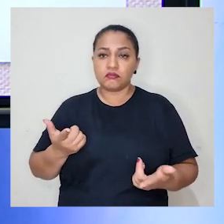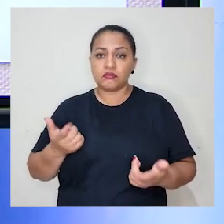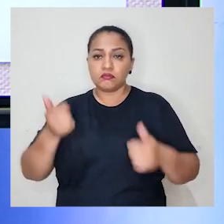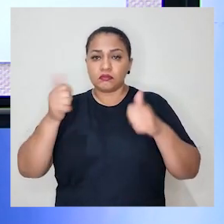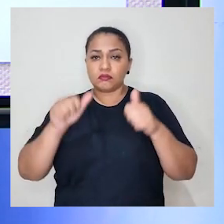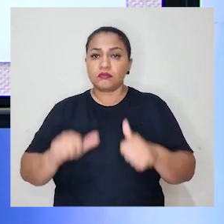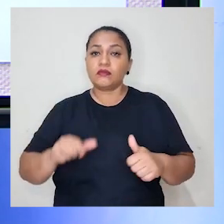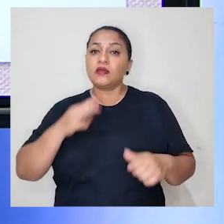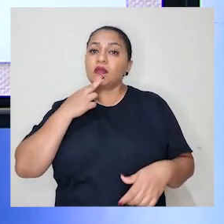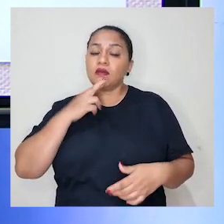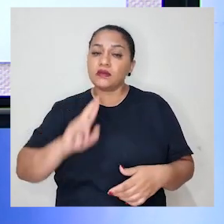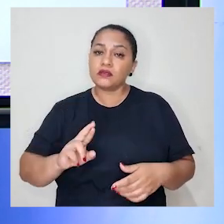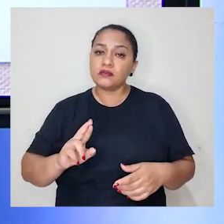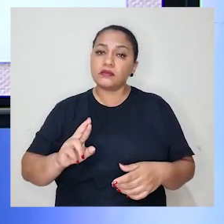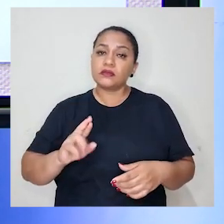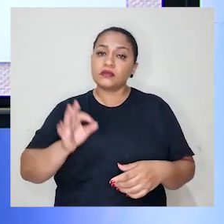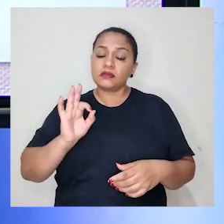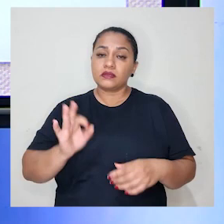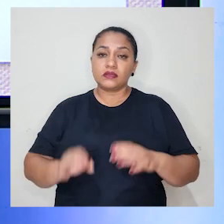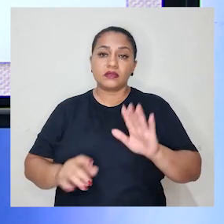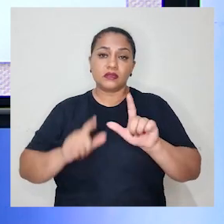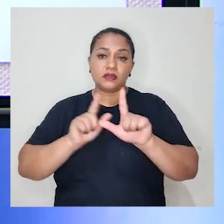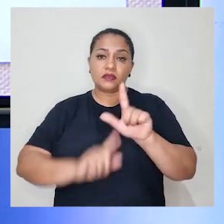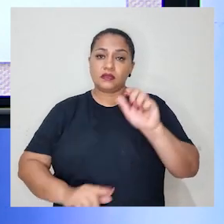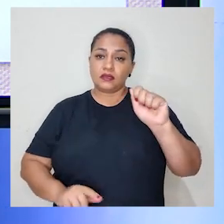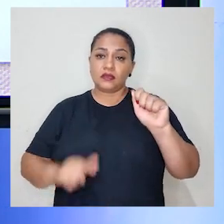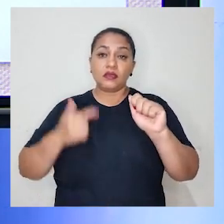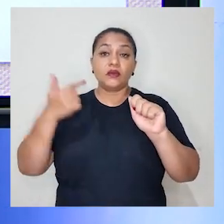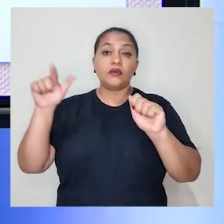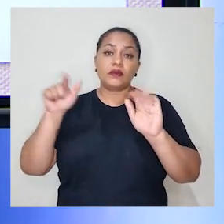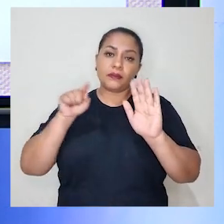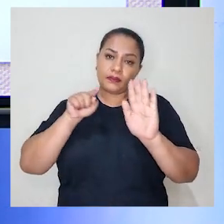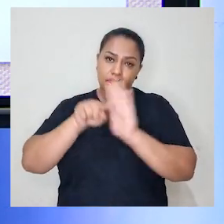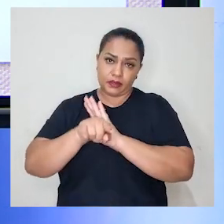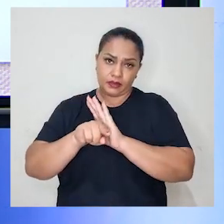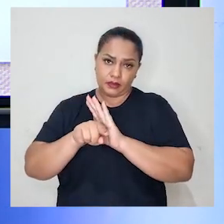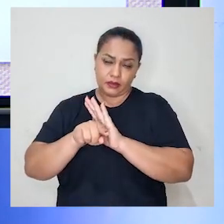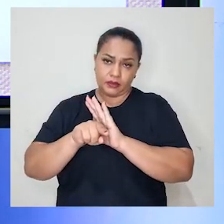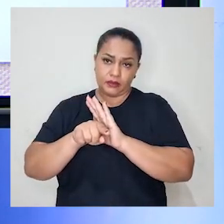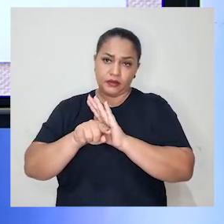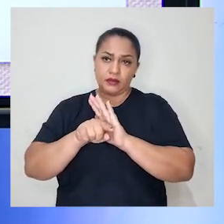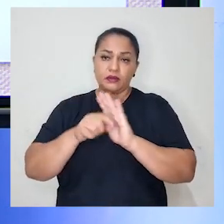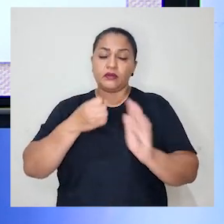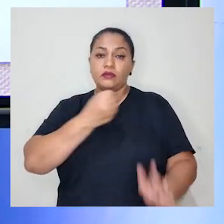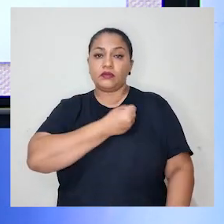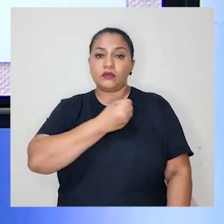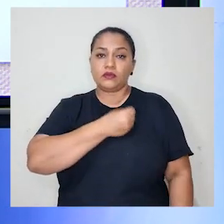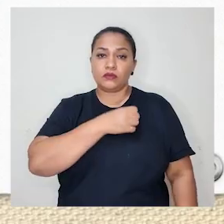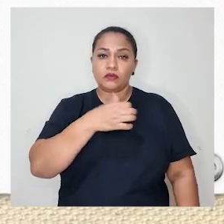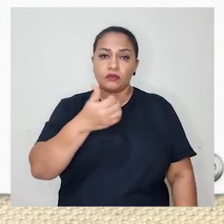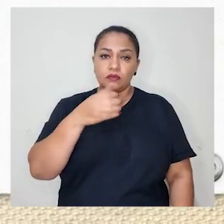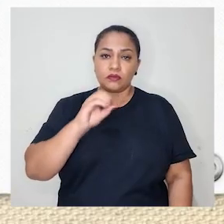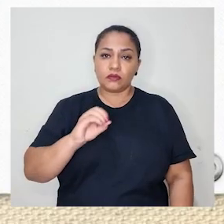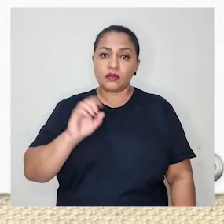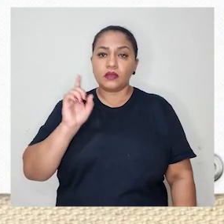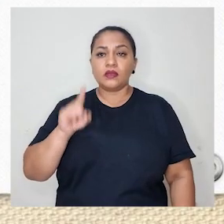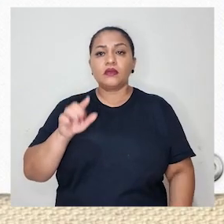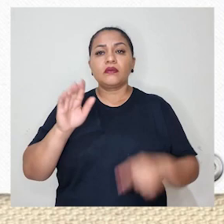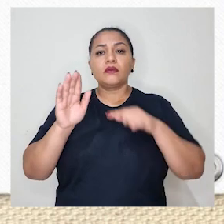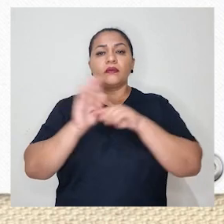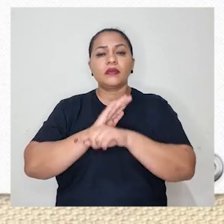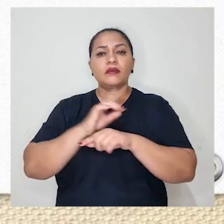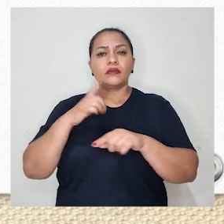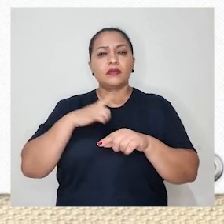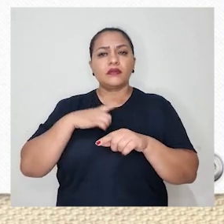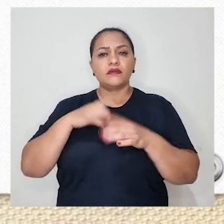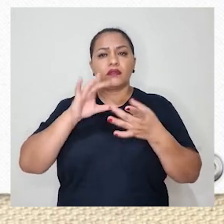duas. Resposta alternativa A, então. Próximo exercício, exercício 10. E essa é uma questão que caiu